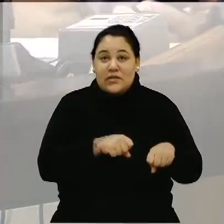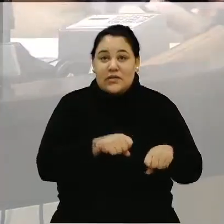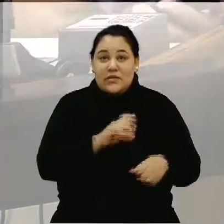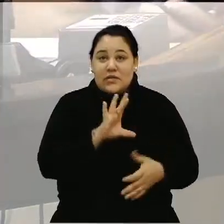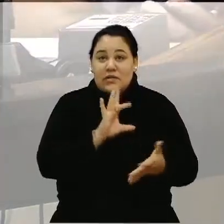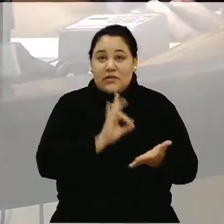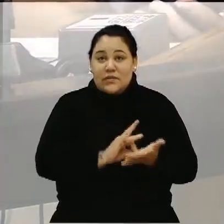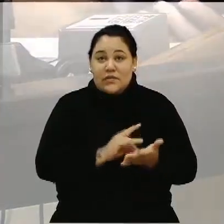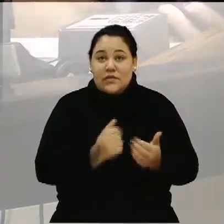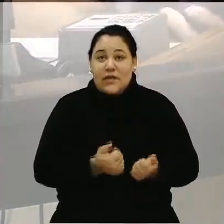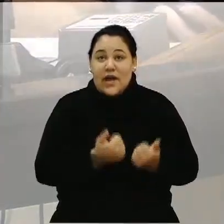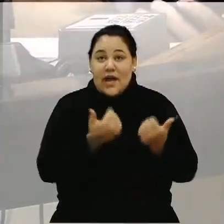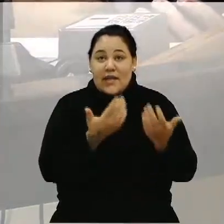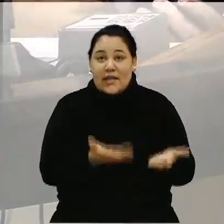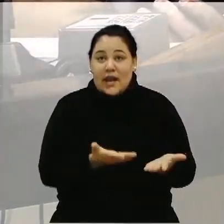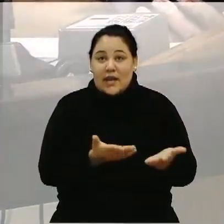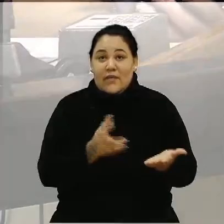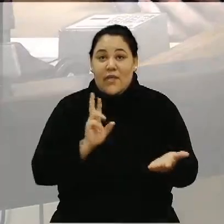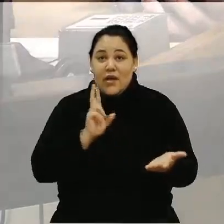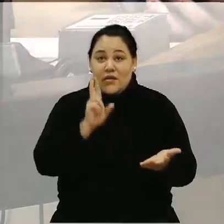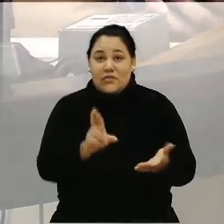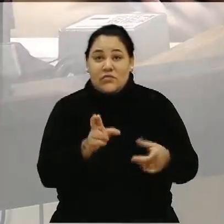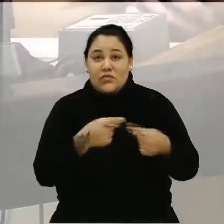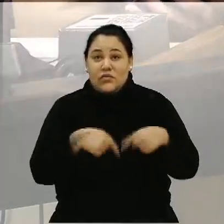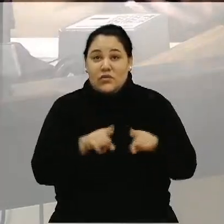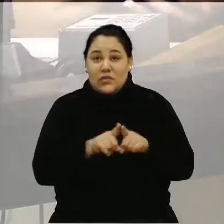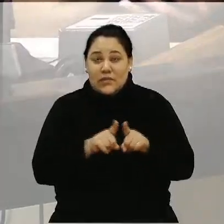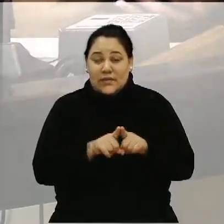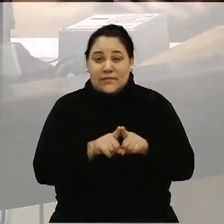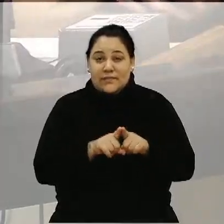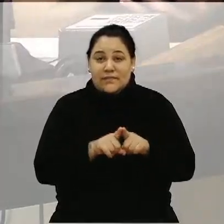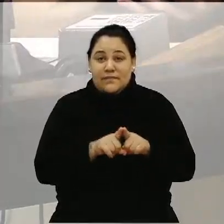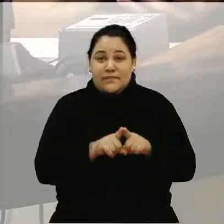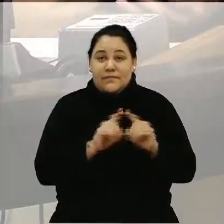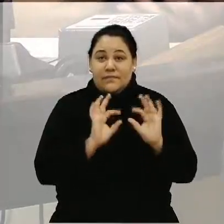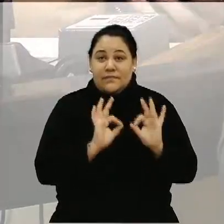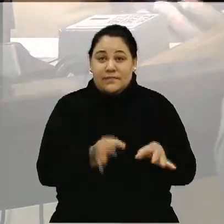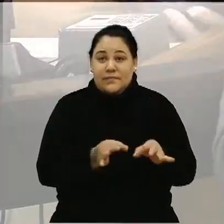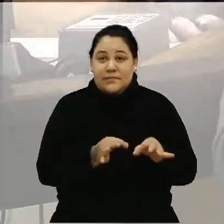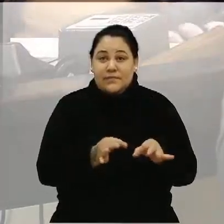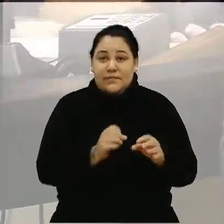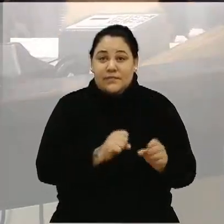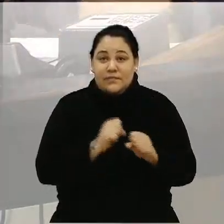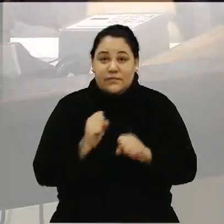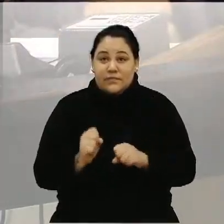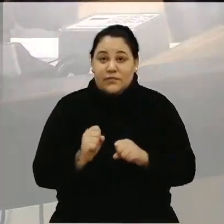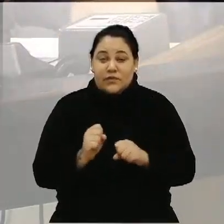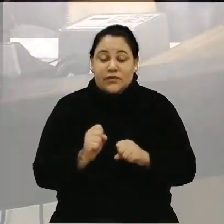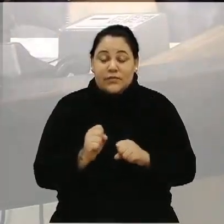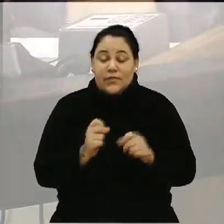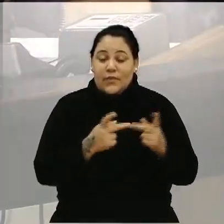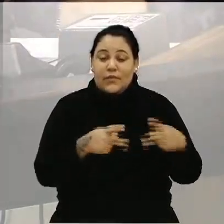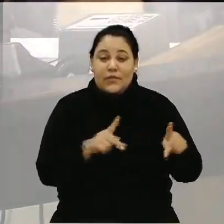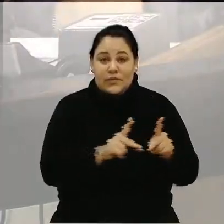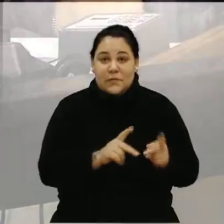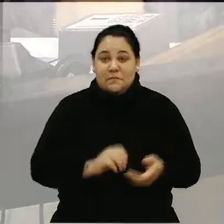uma entrega, uma resposta mais adequada possível para esta